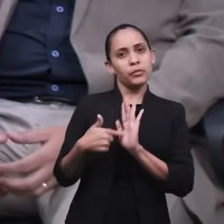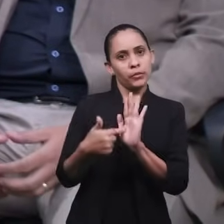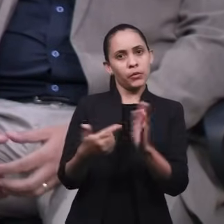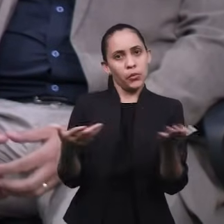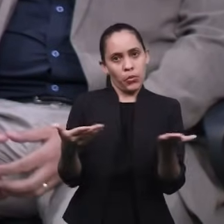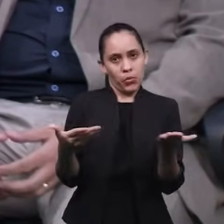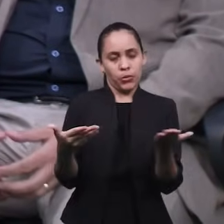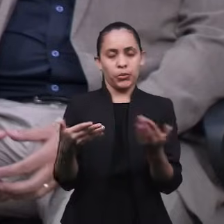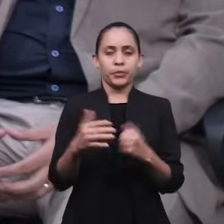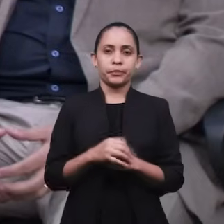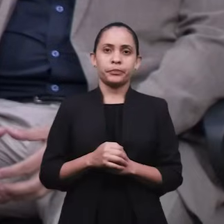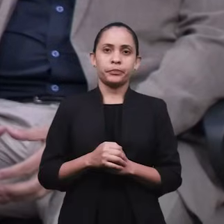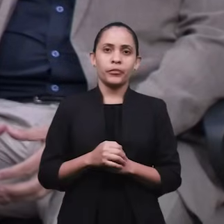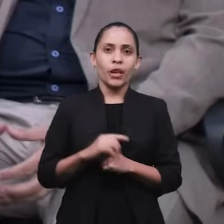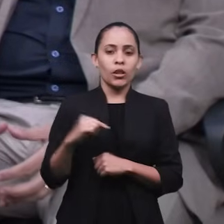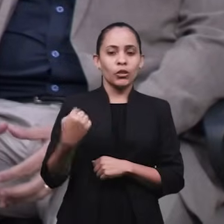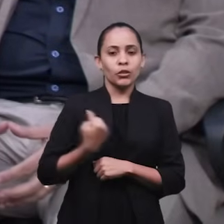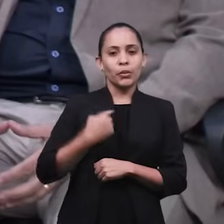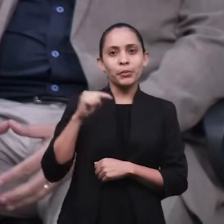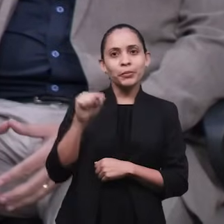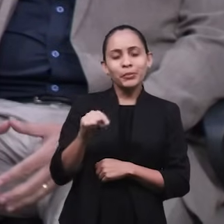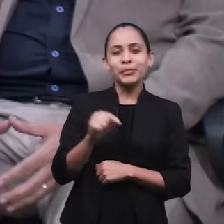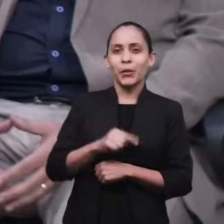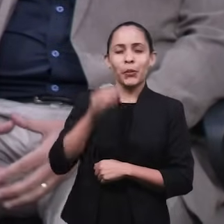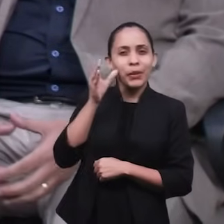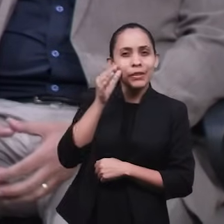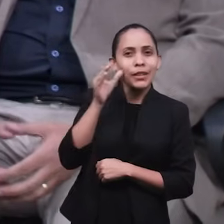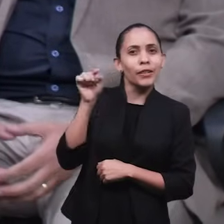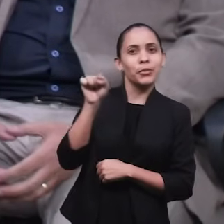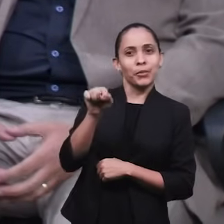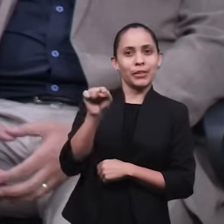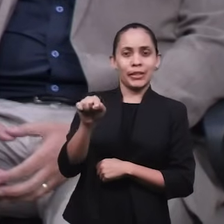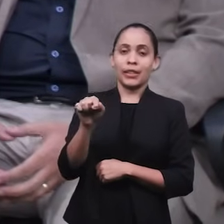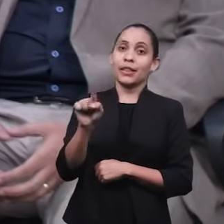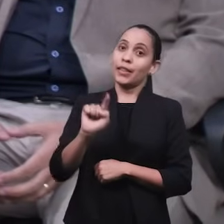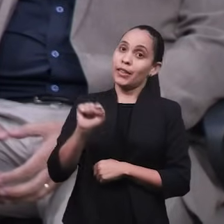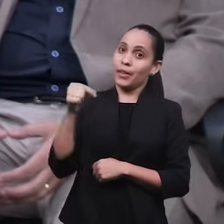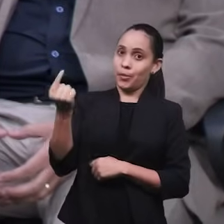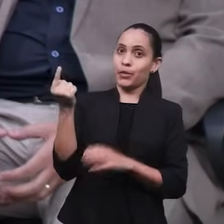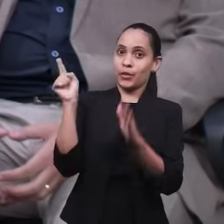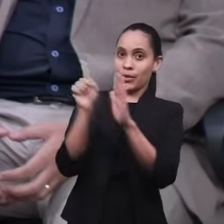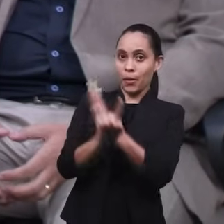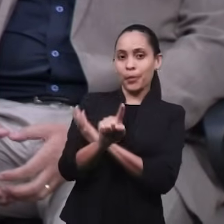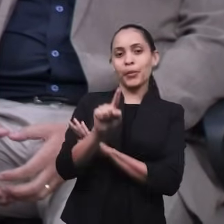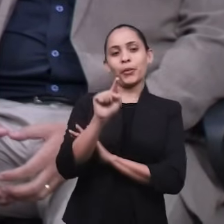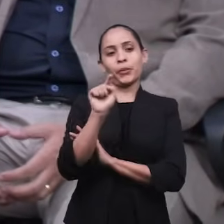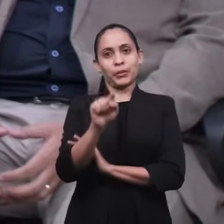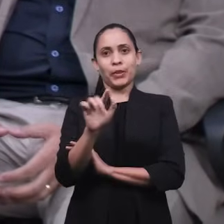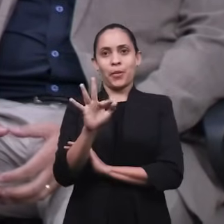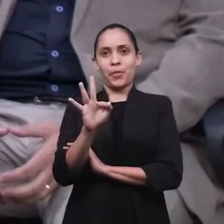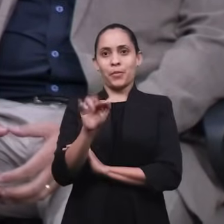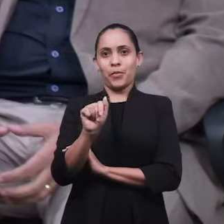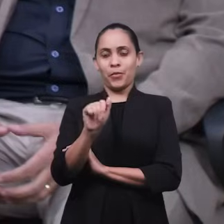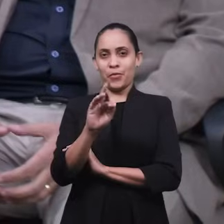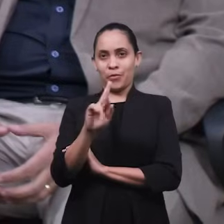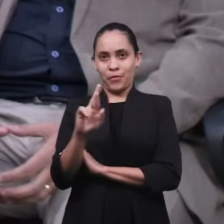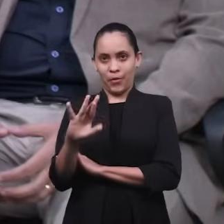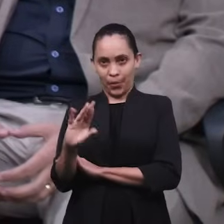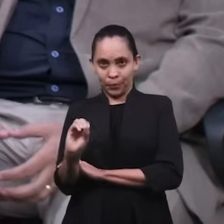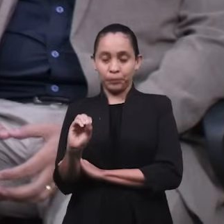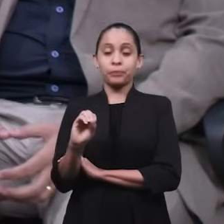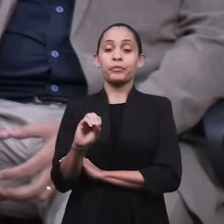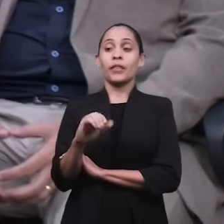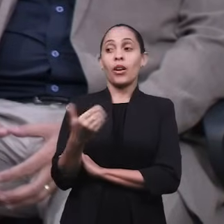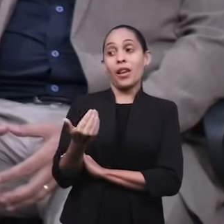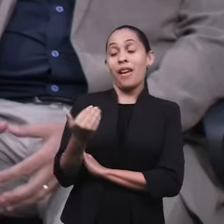do programa. Isso aqui é para dar um suspense para você sobre esse assunto, que daqui a pouco eu vou fazer essa pergunta para o Fábio. Mas primeiro,